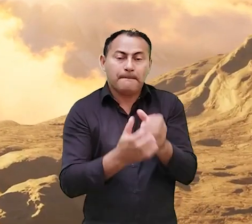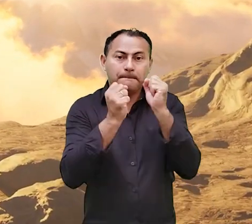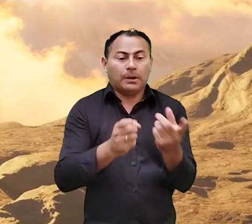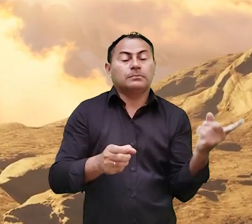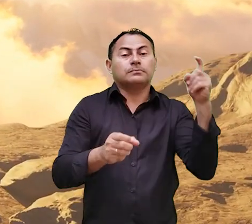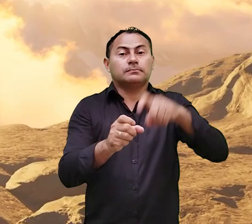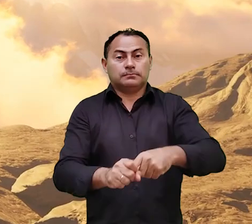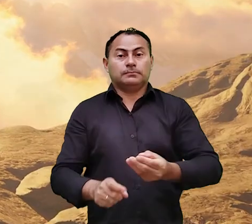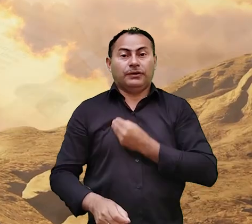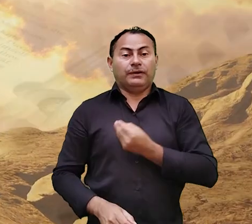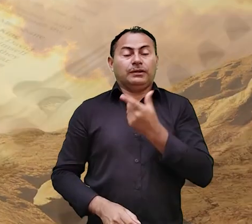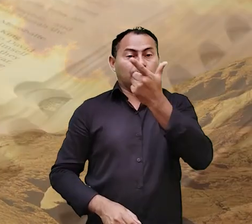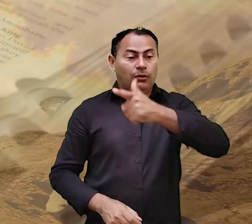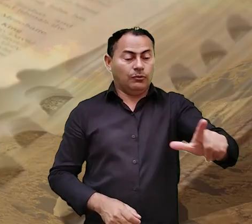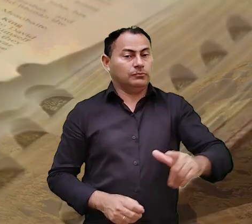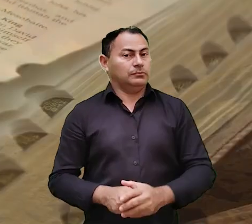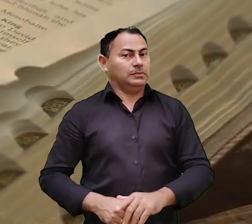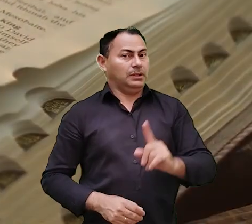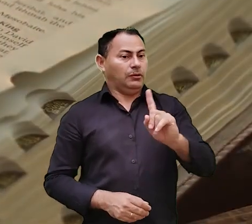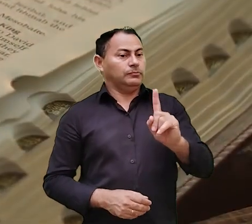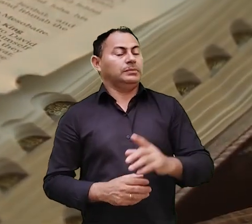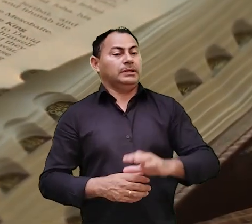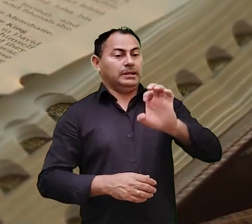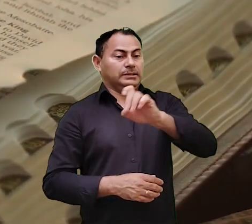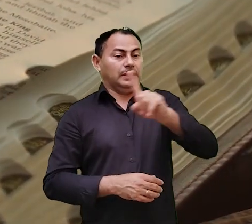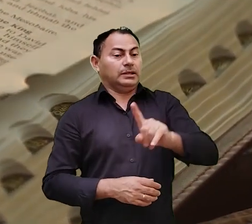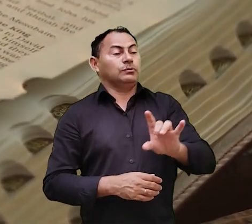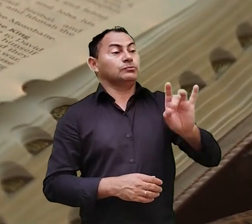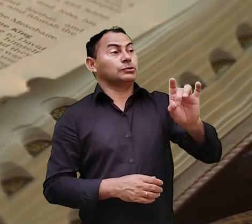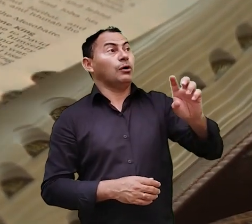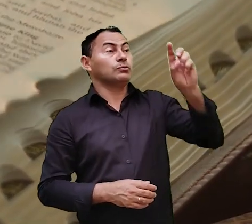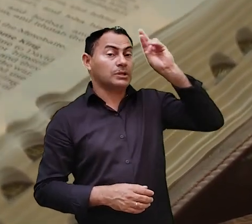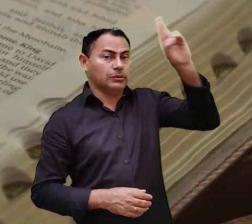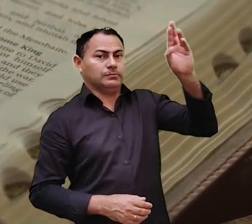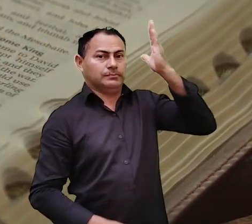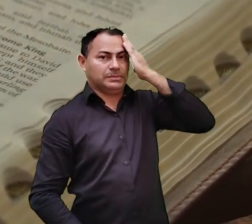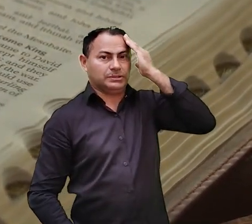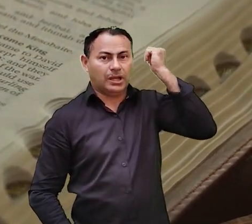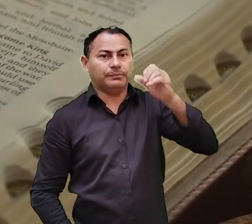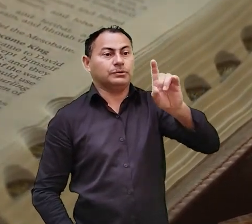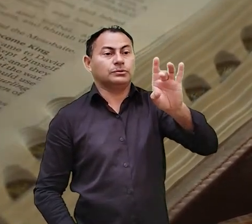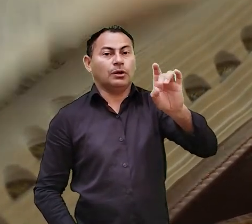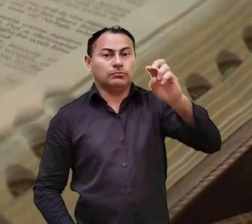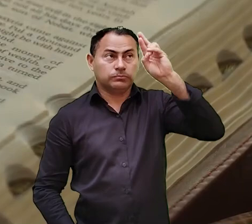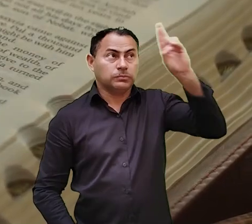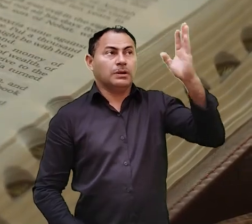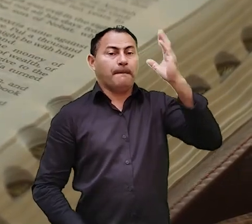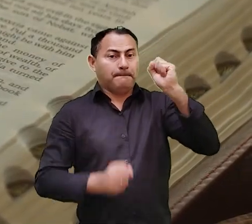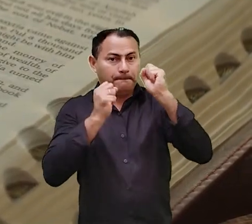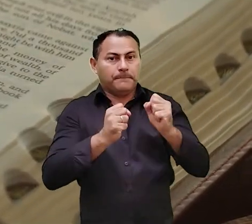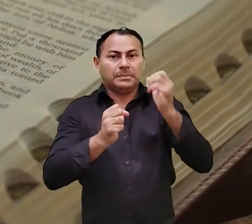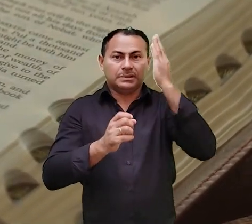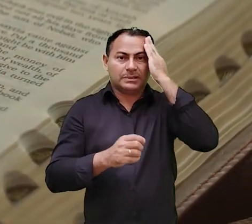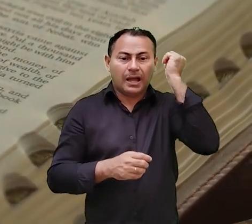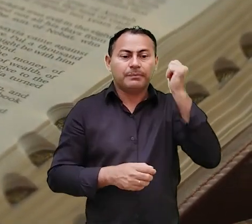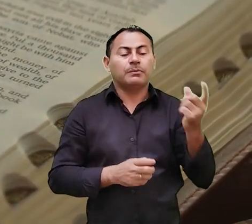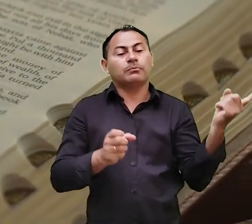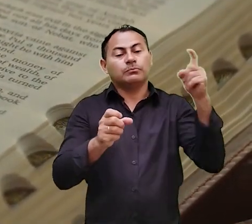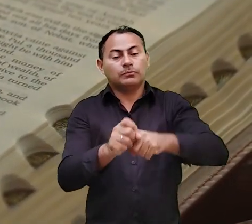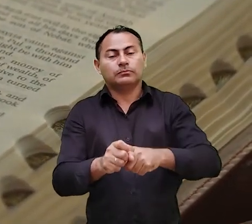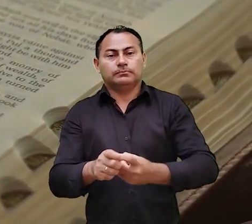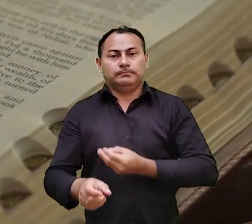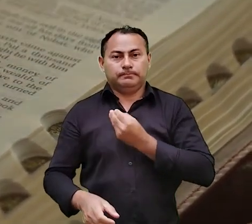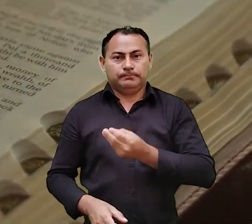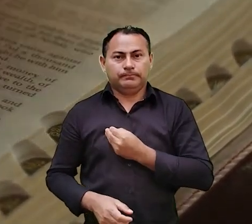para crer que eles podem voltar a viver. Ele diz, só o Senhor sabe. Só o Senhor sabe se eles podem